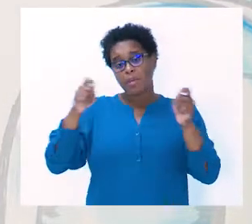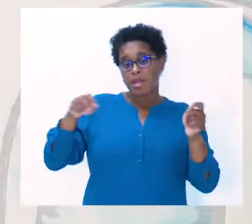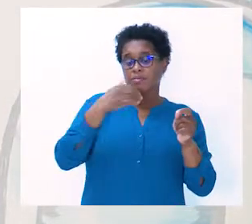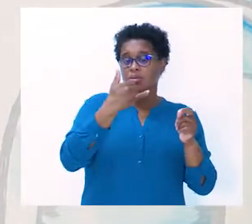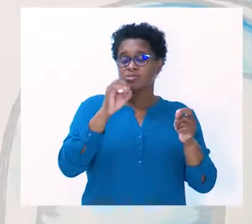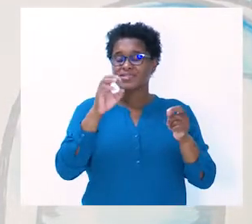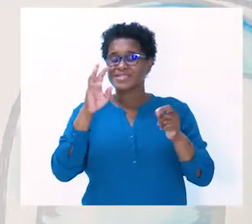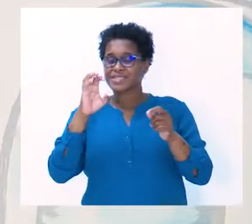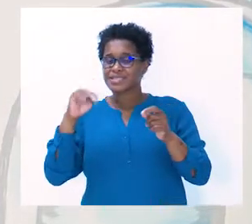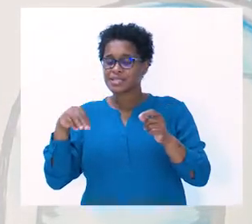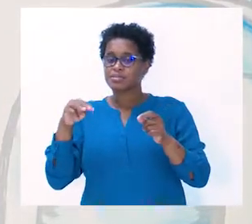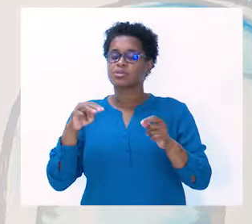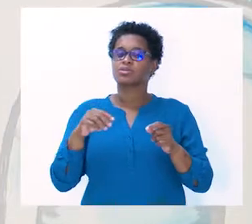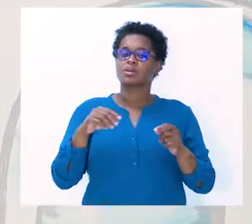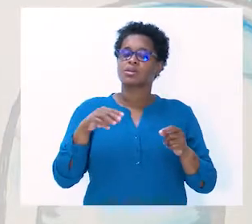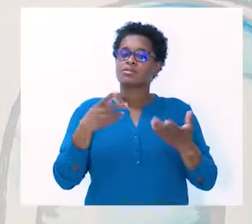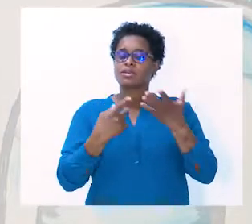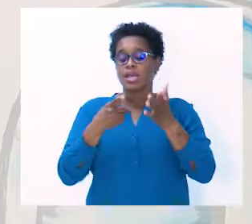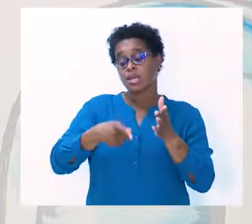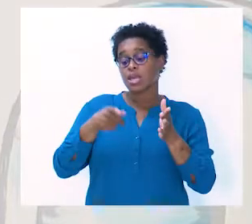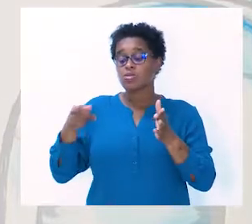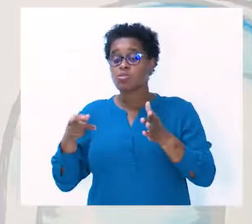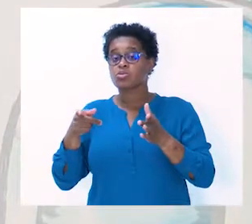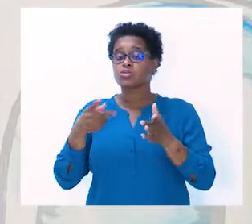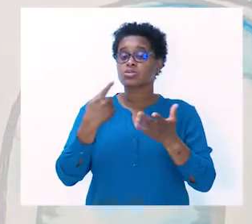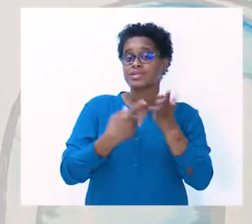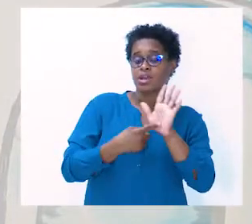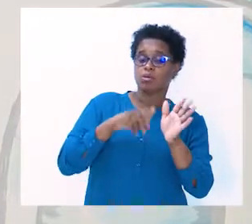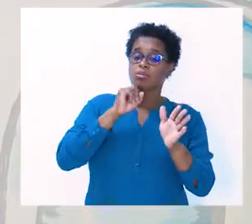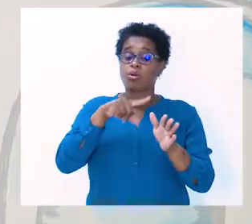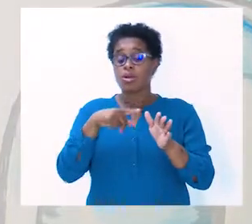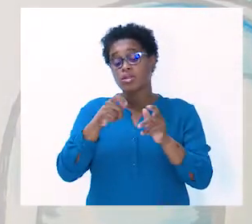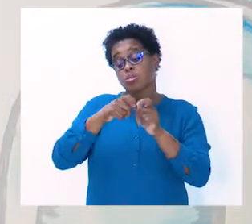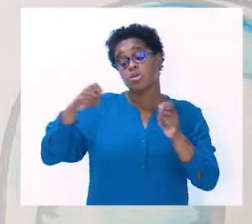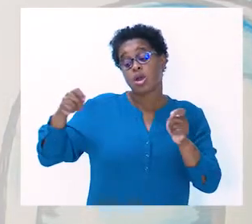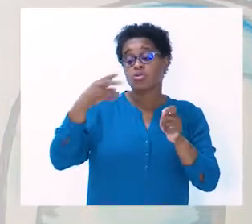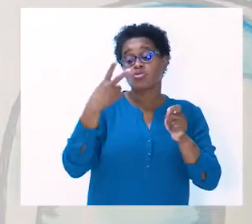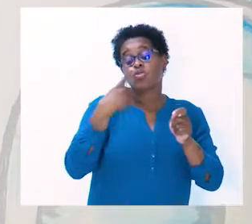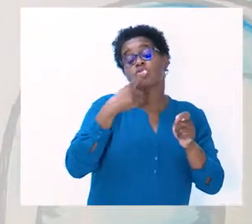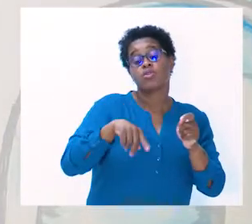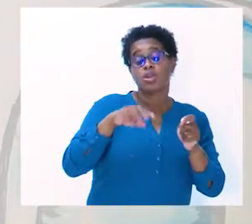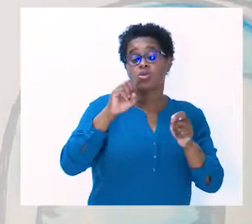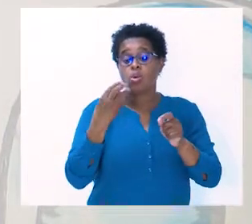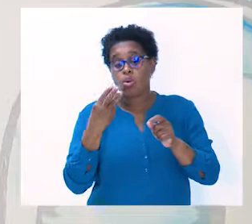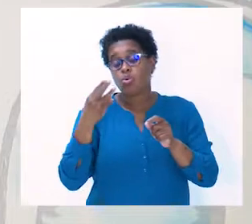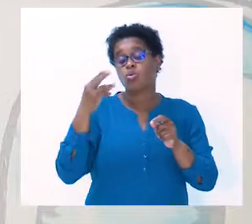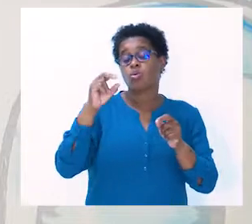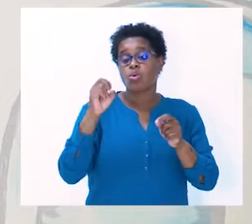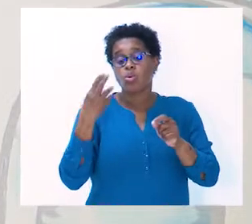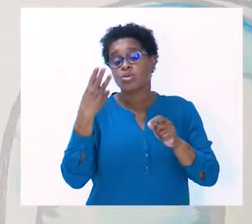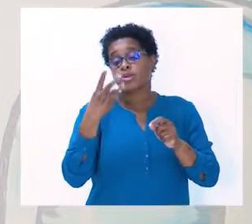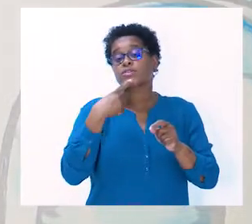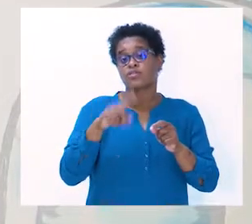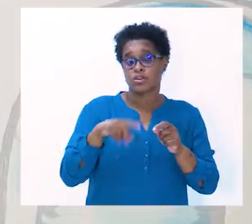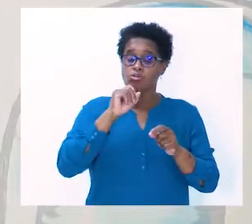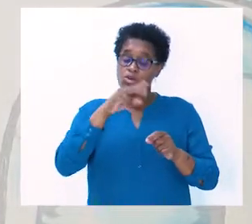deste ponto a outro ponto, só um exemplo, mede já, pode ser o dobro ou o triplo. Podemos ver que é